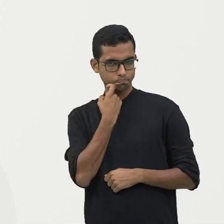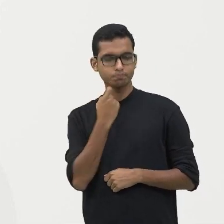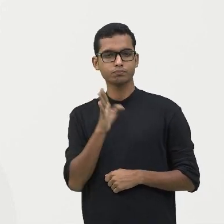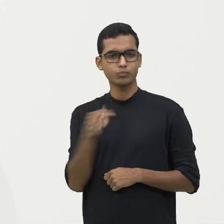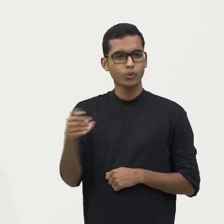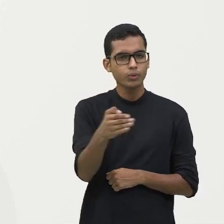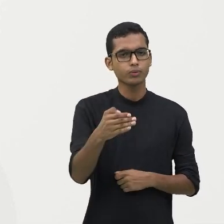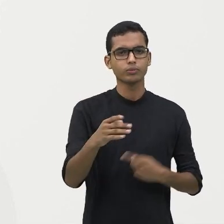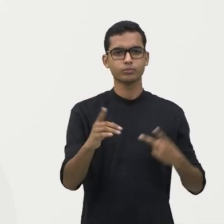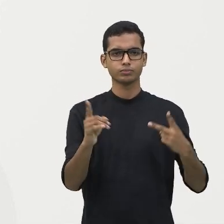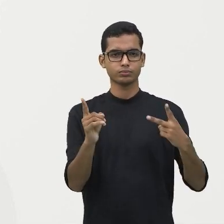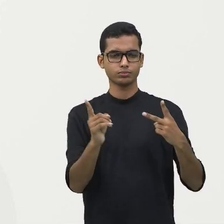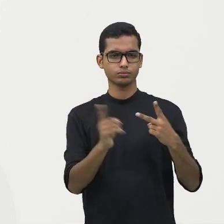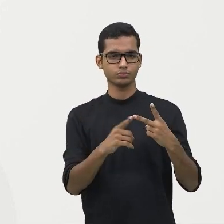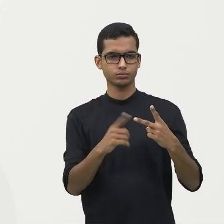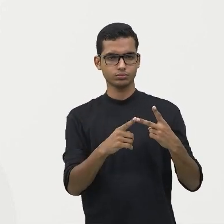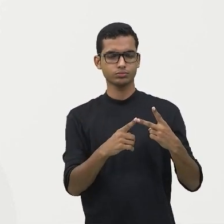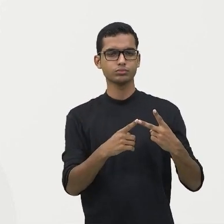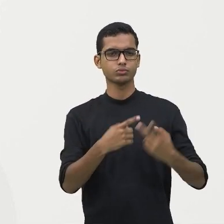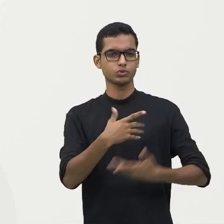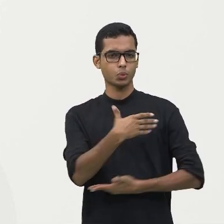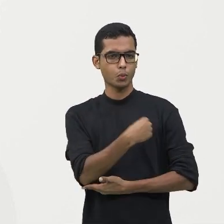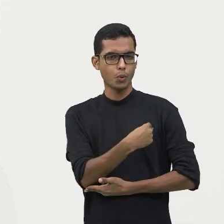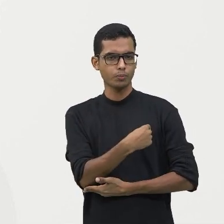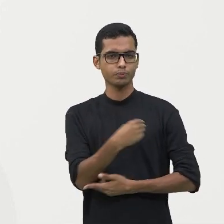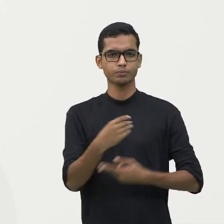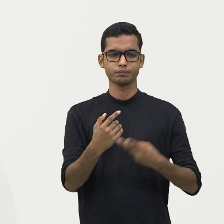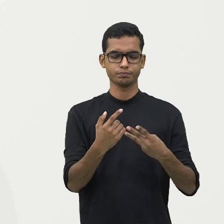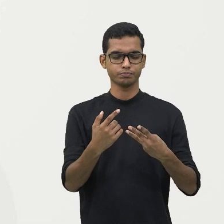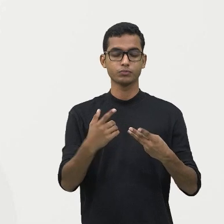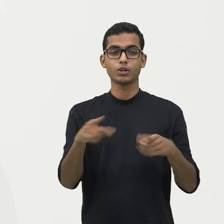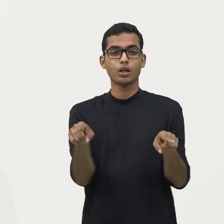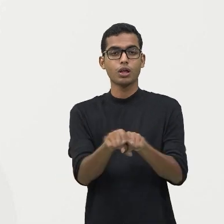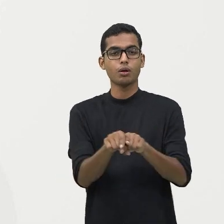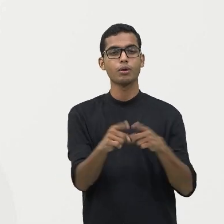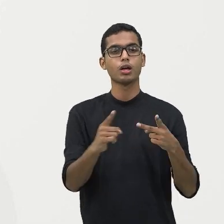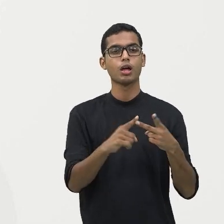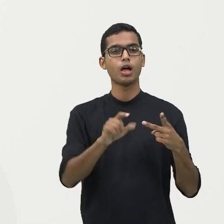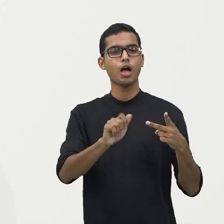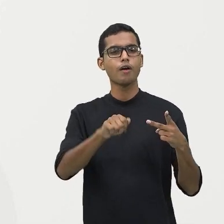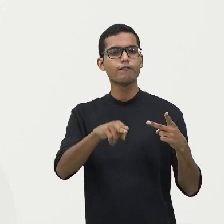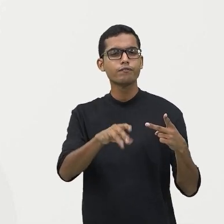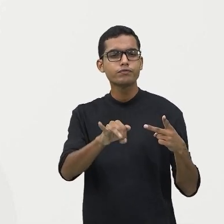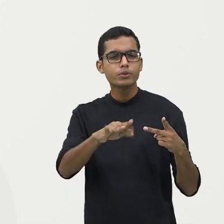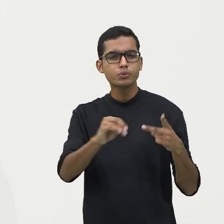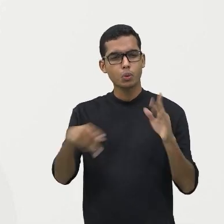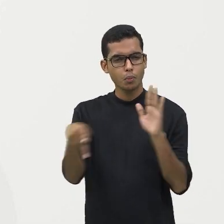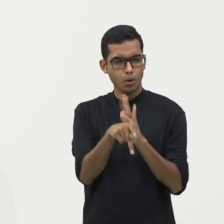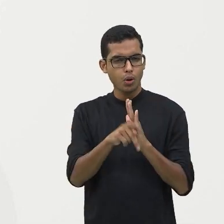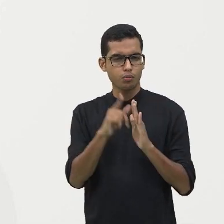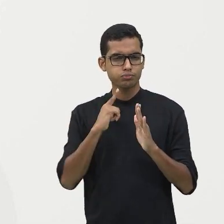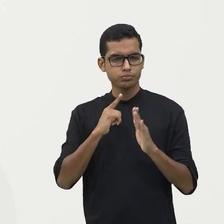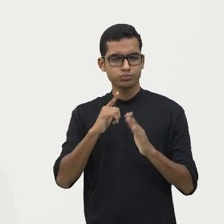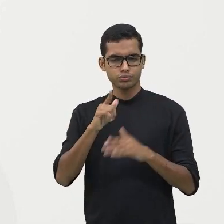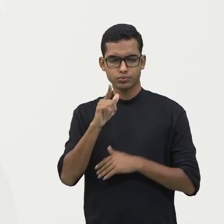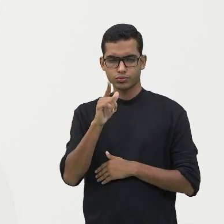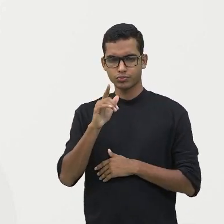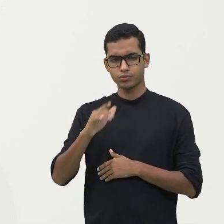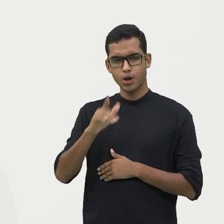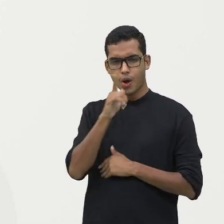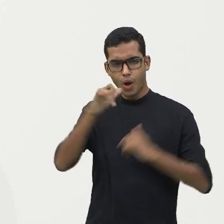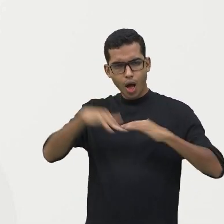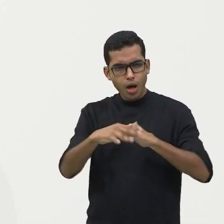aves, eles vão ter uma entrada e uma saída, tá? Boca e cloaca. A cloaca é chamada assim,